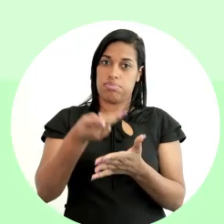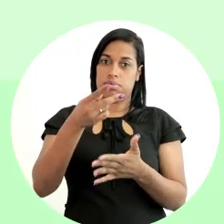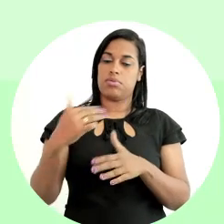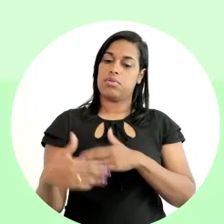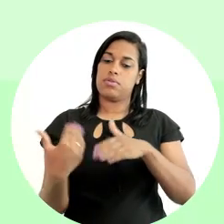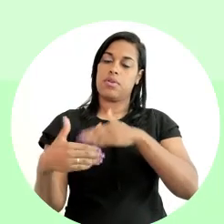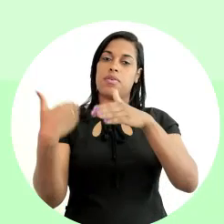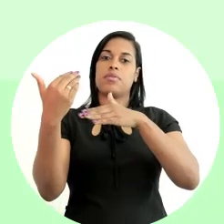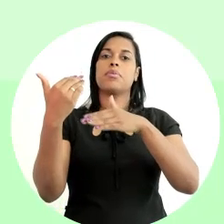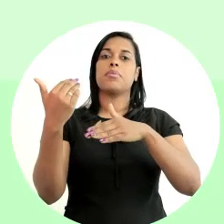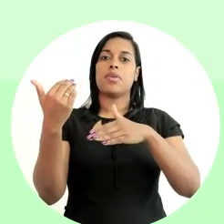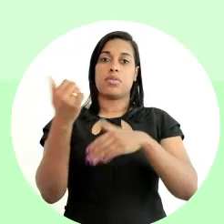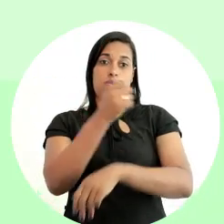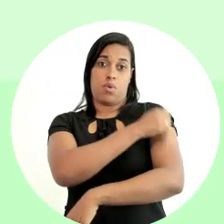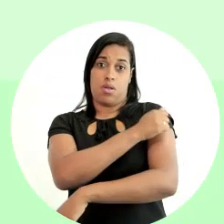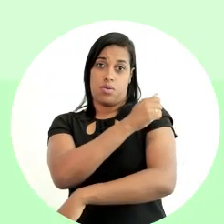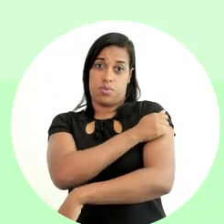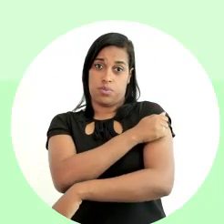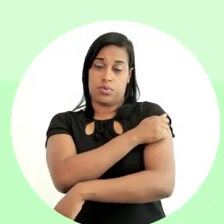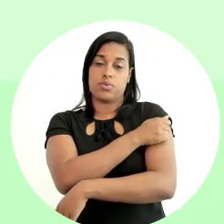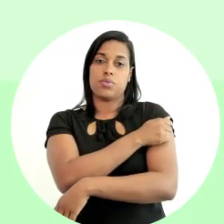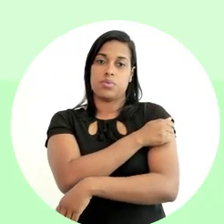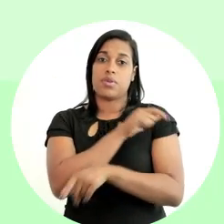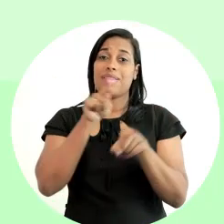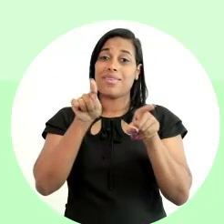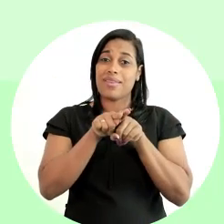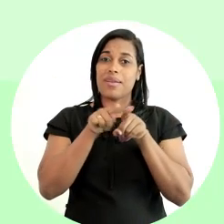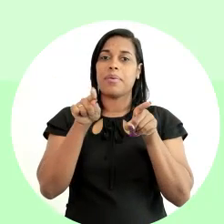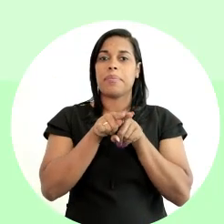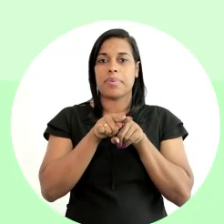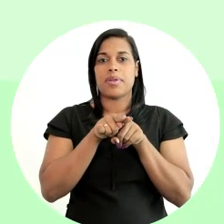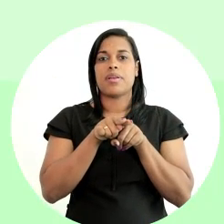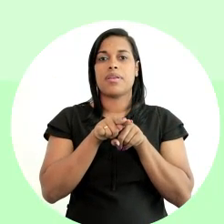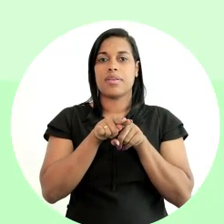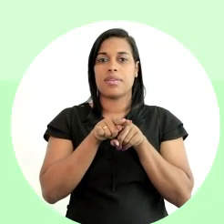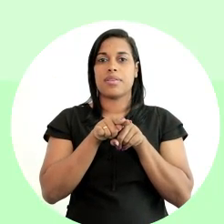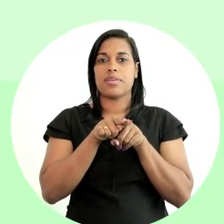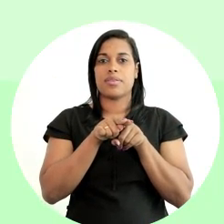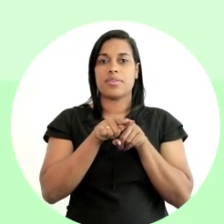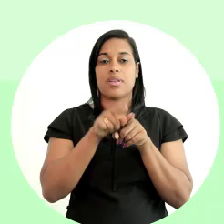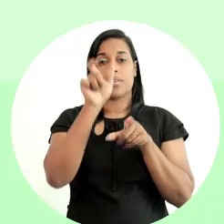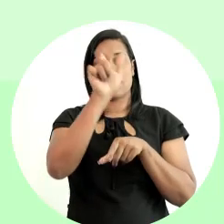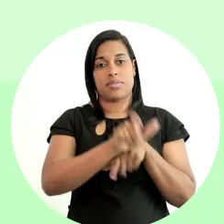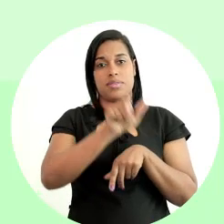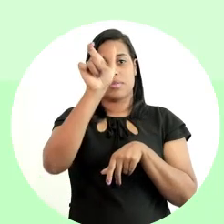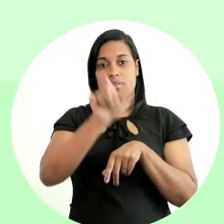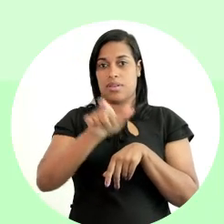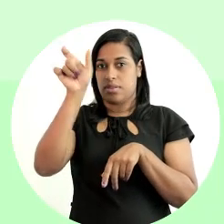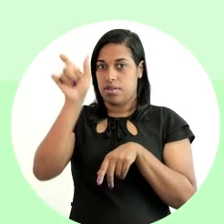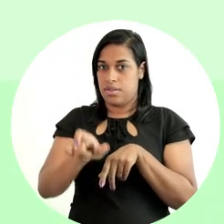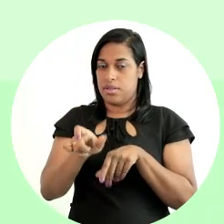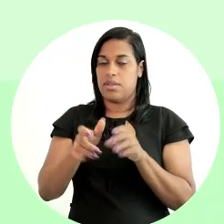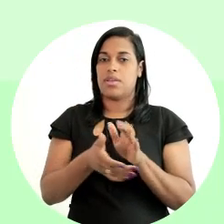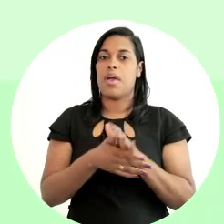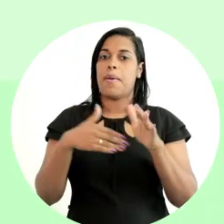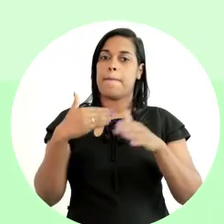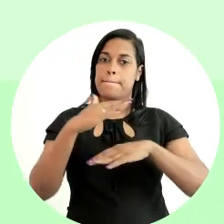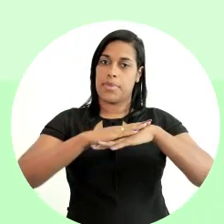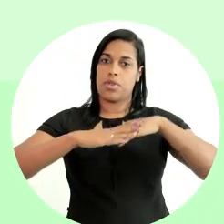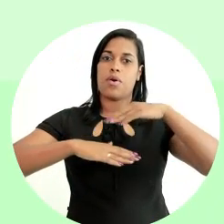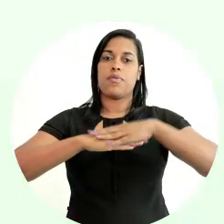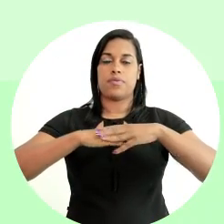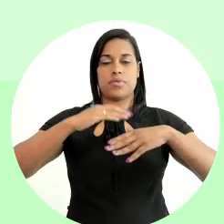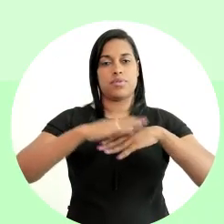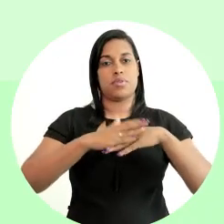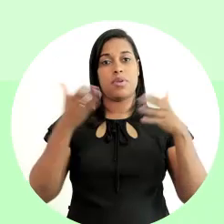realize esse desenvolvimento do estudante, também do aspecto da cidadania e